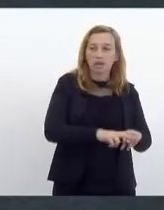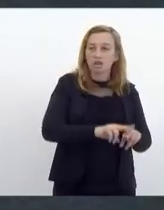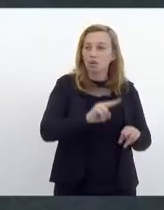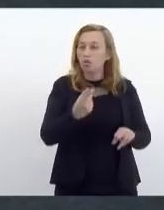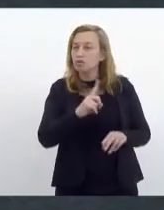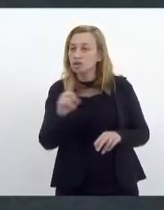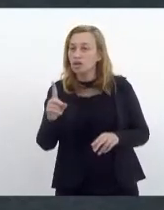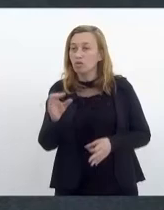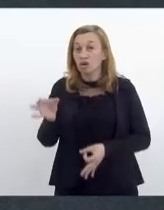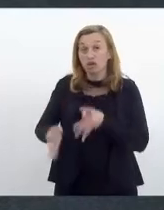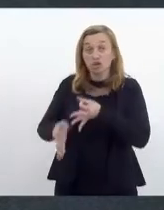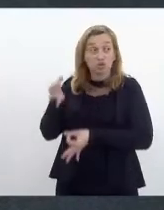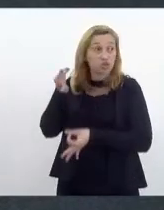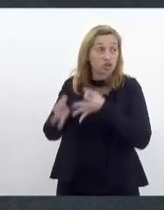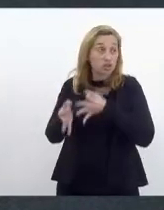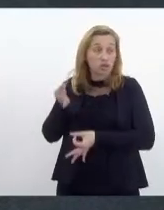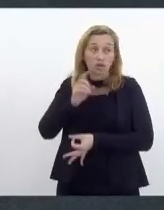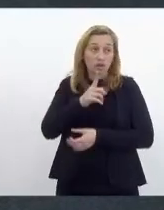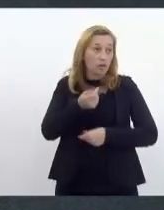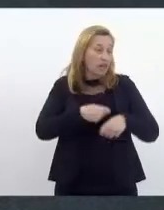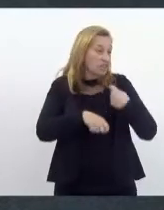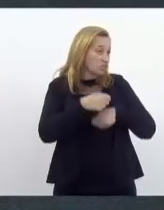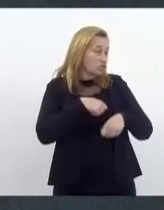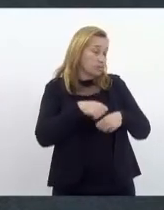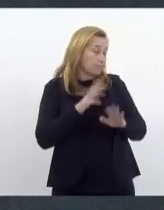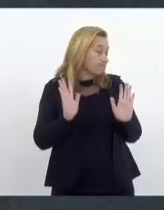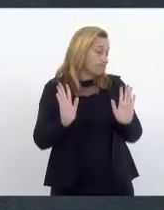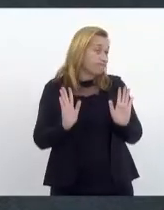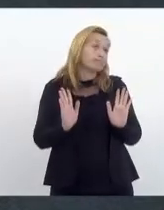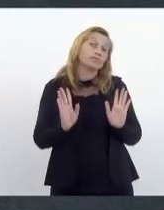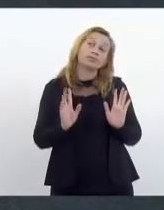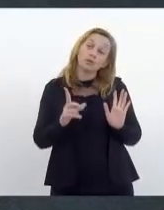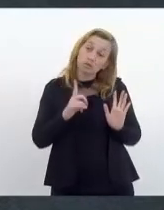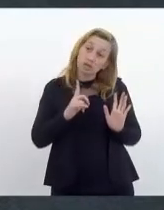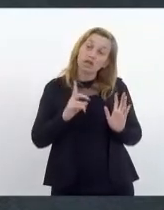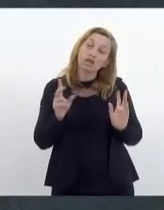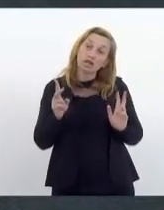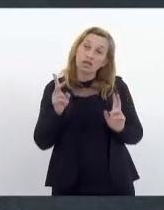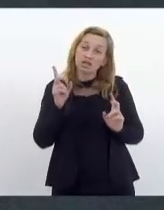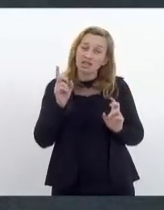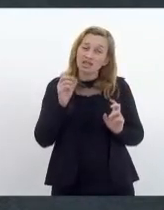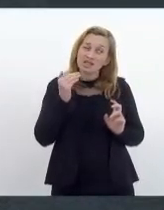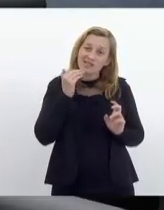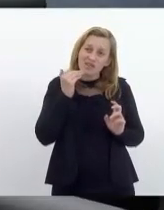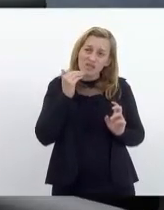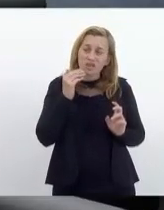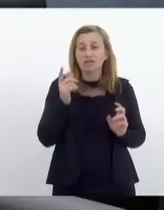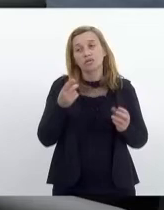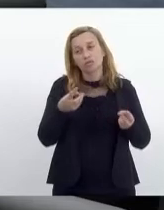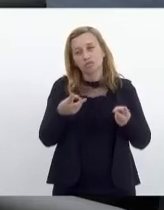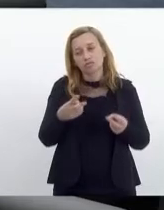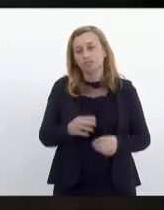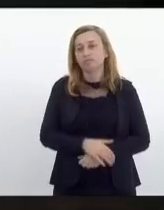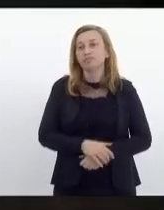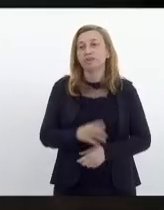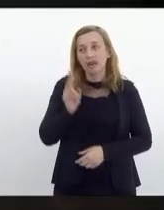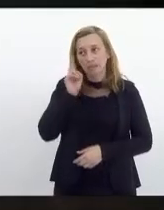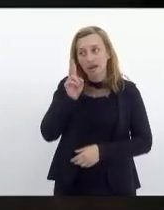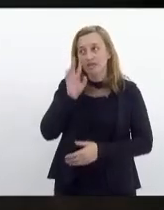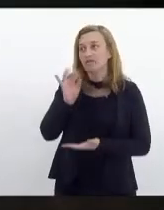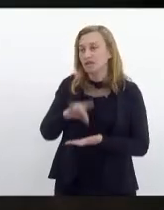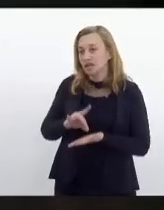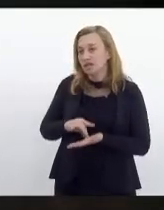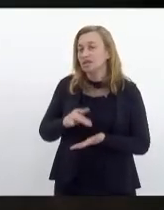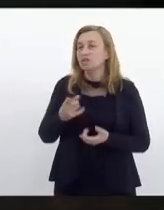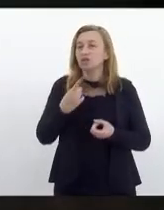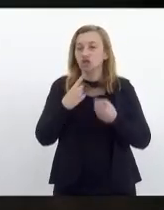judiciário, não é administrativamente. Então, tem essa contradição. Só queria fazer essa observação. Bem lembrado. Com os